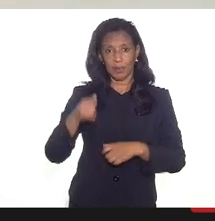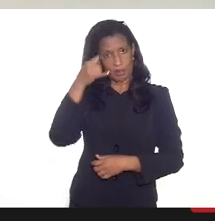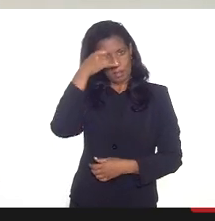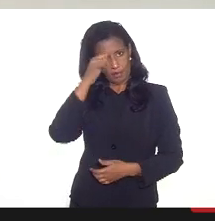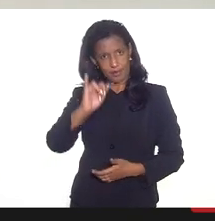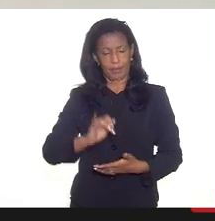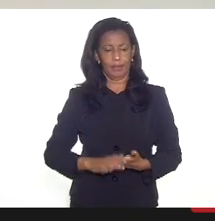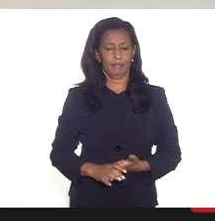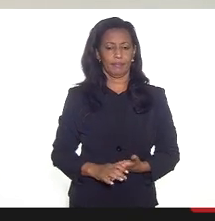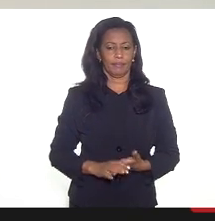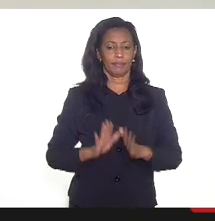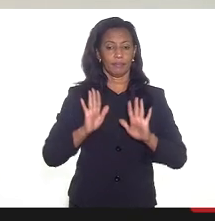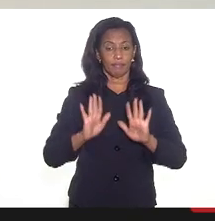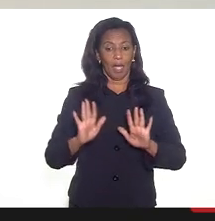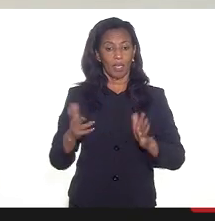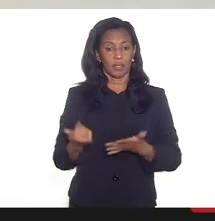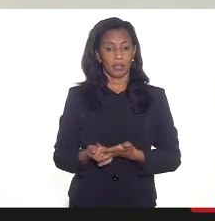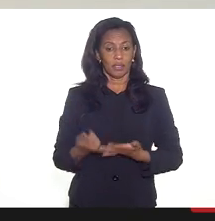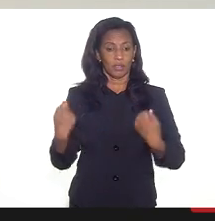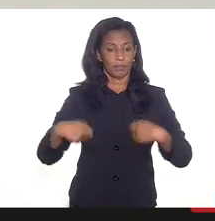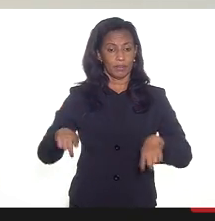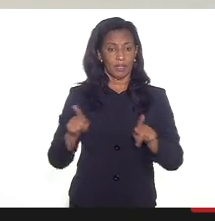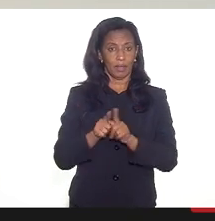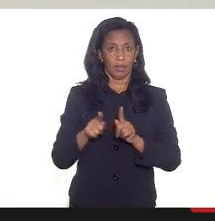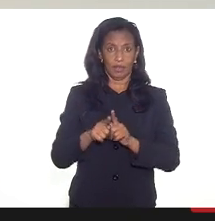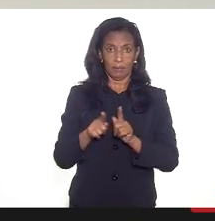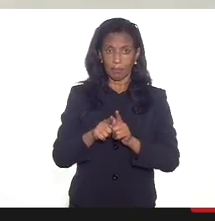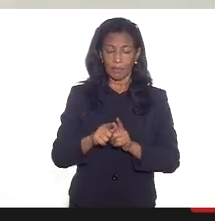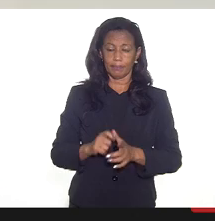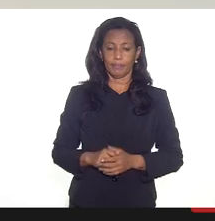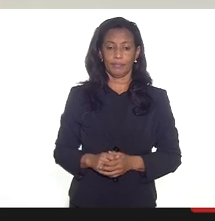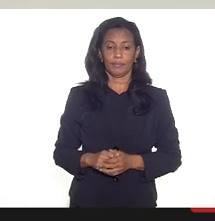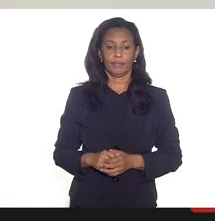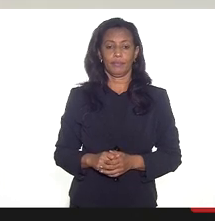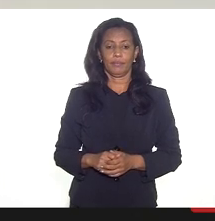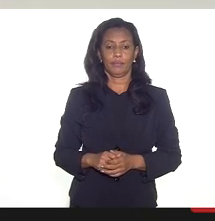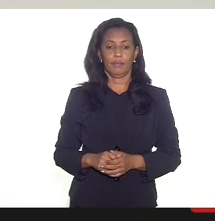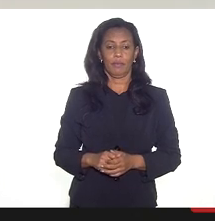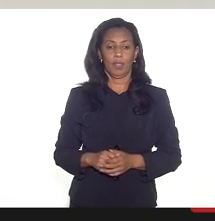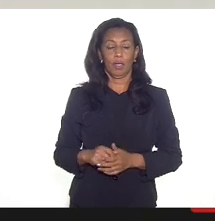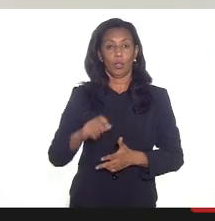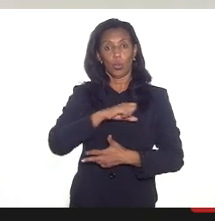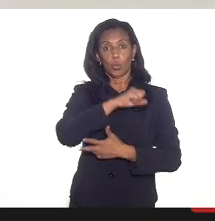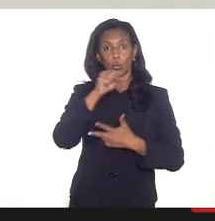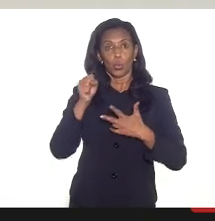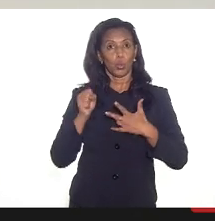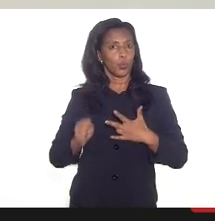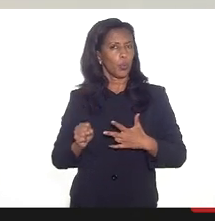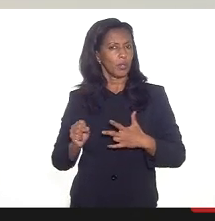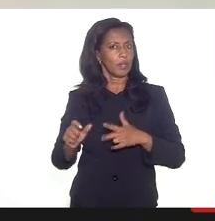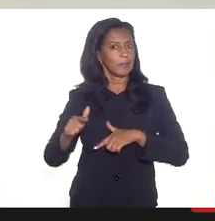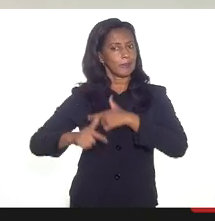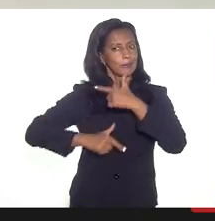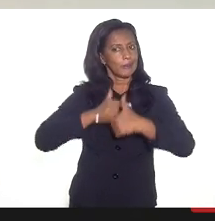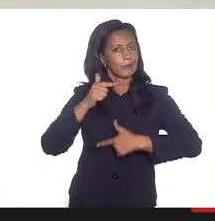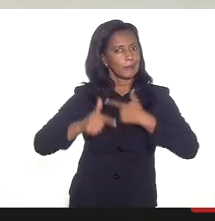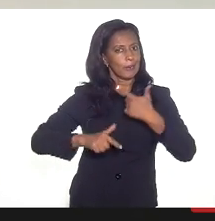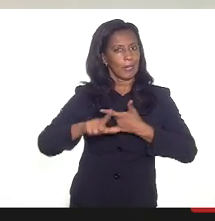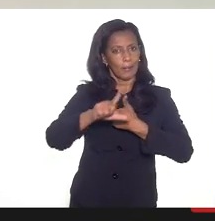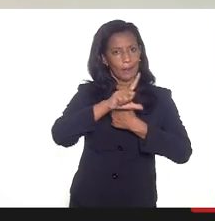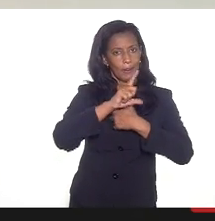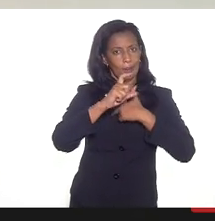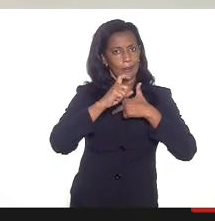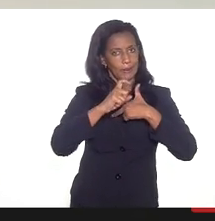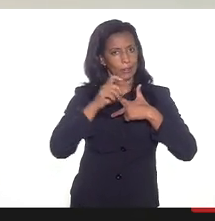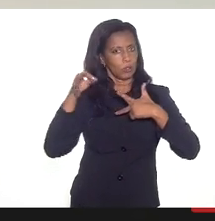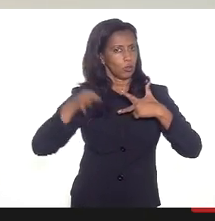evitar. Mas, para isso, a gente precisa também dos poderes trabalhando em conjunto, legislativo, executivo